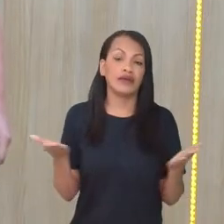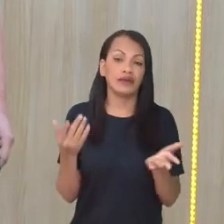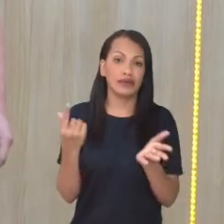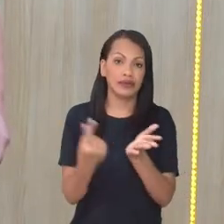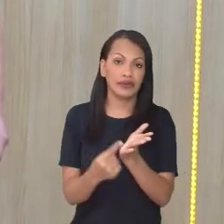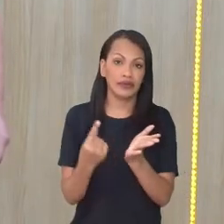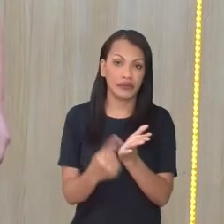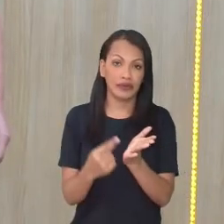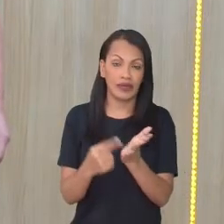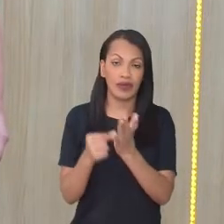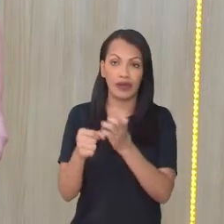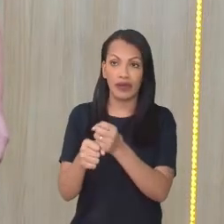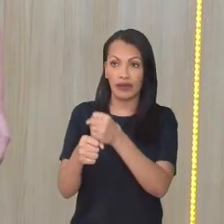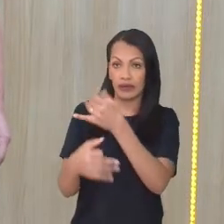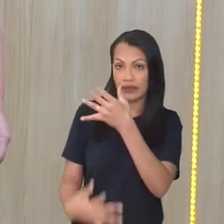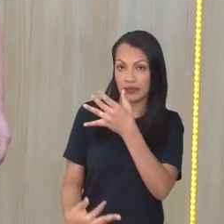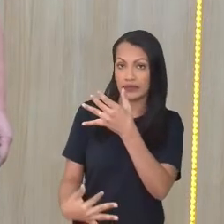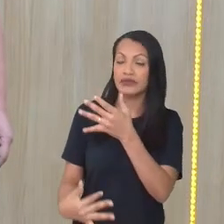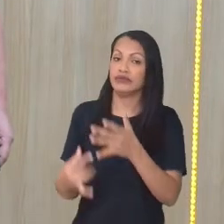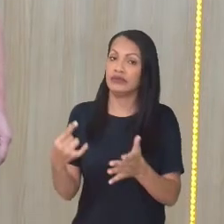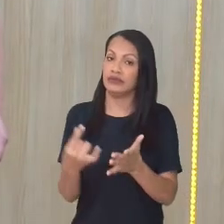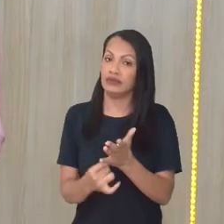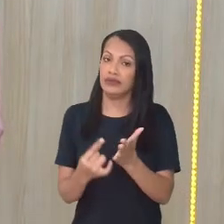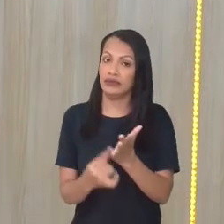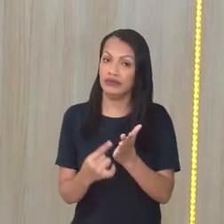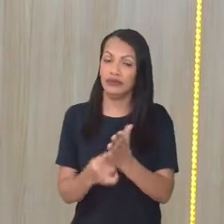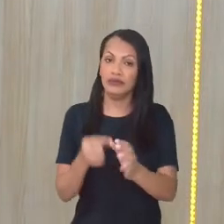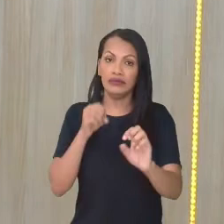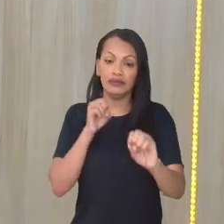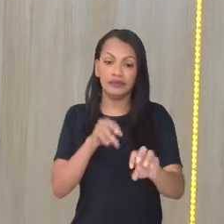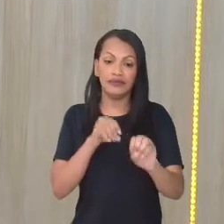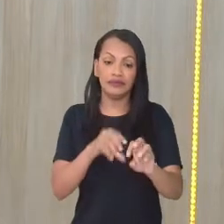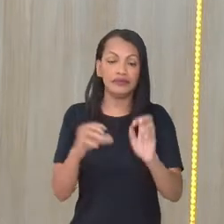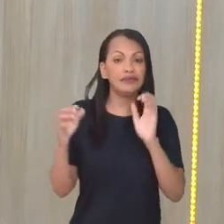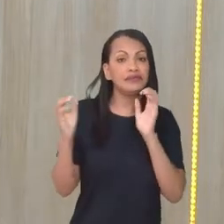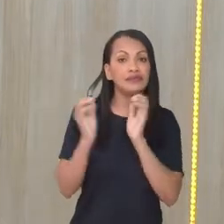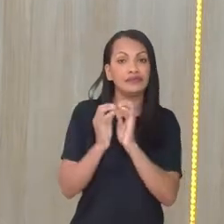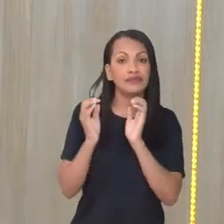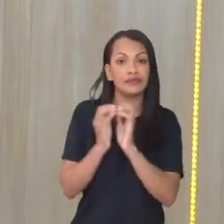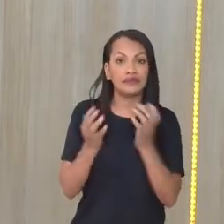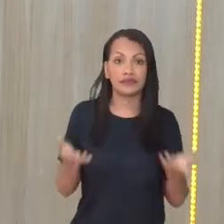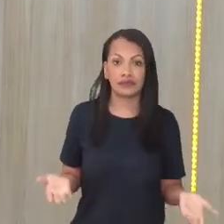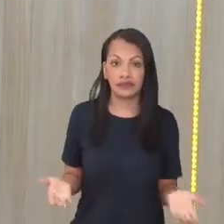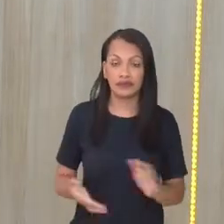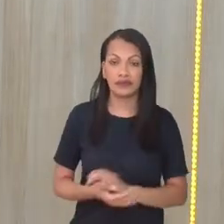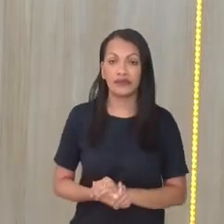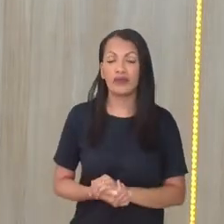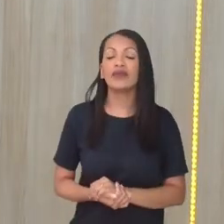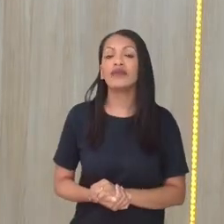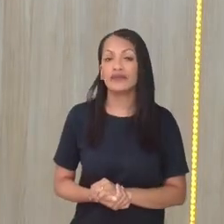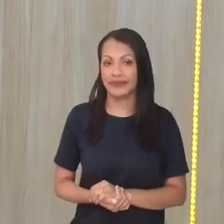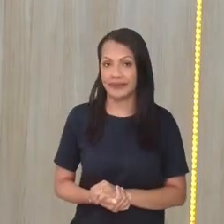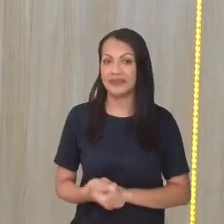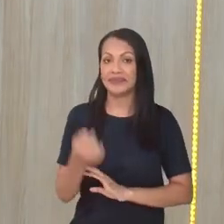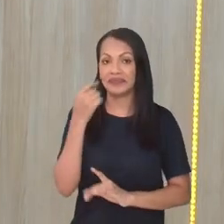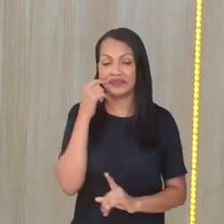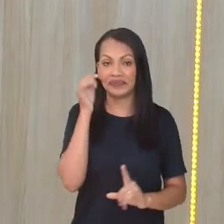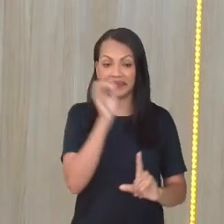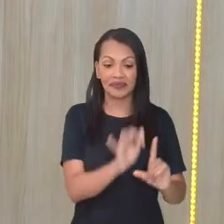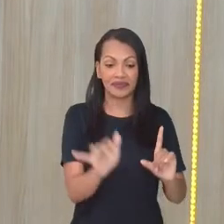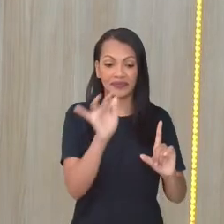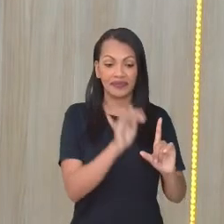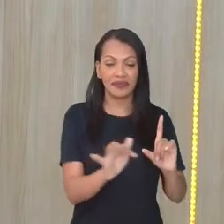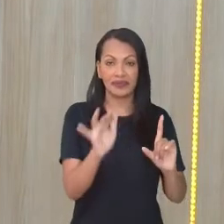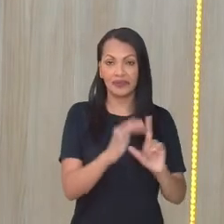chat, através do aplicativo. Que aplicativo? O aplicativo do Educa Recife, que os meninos vão colocar o